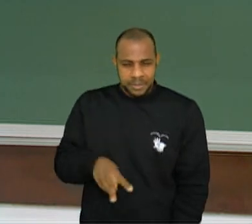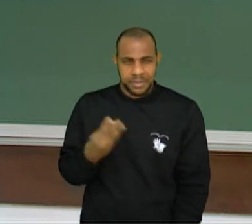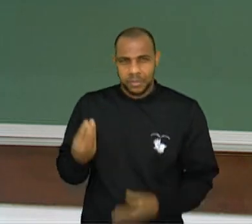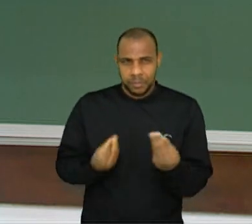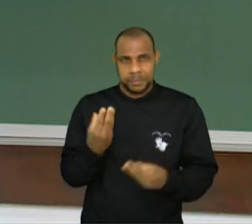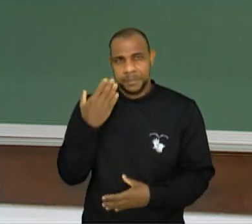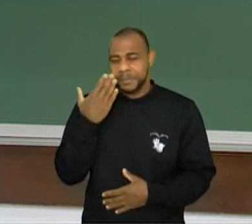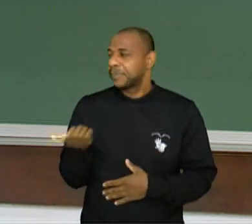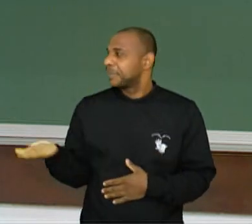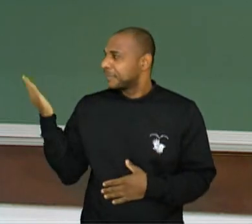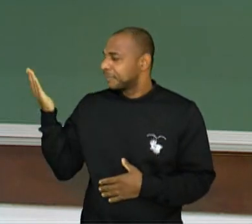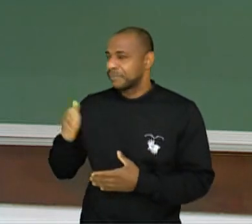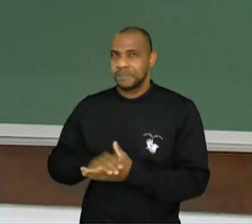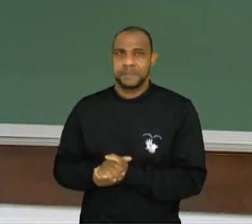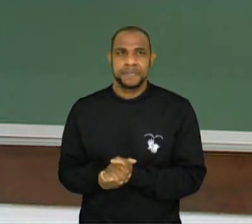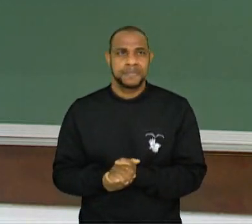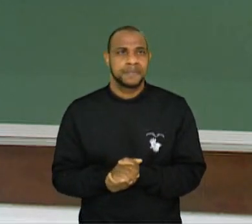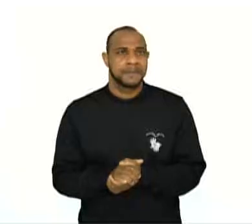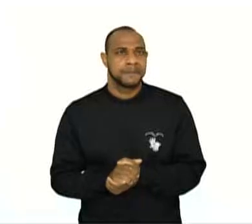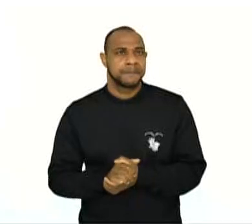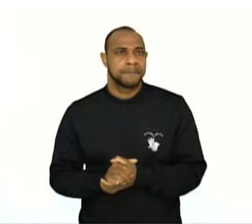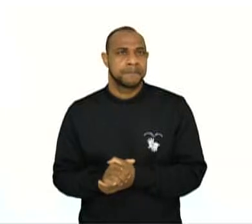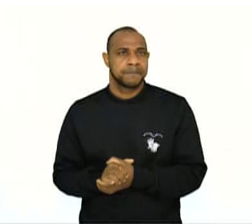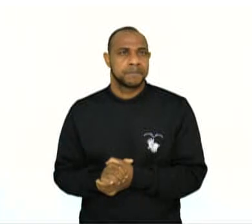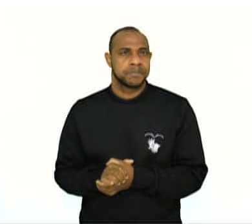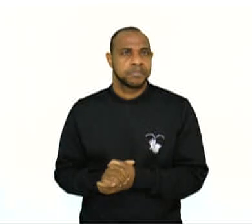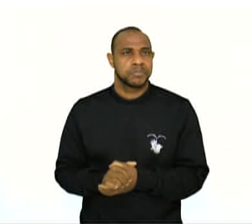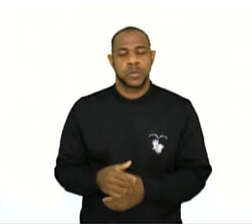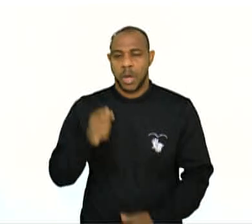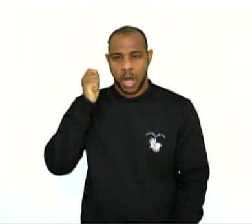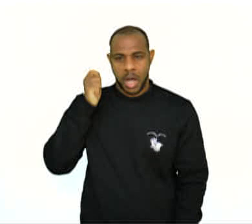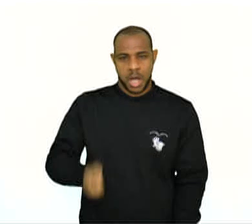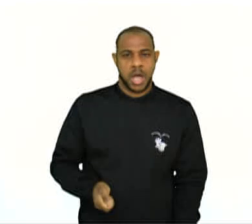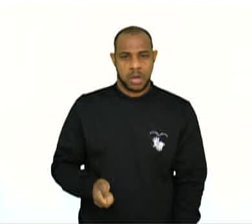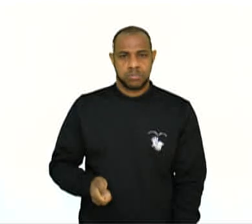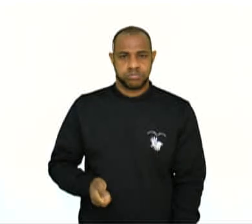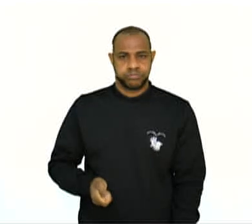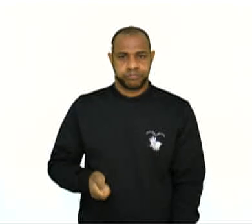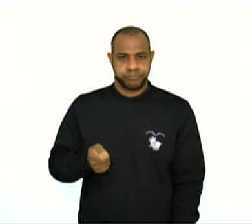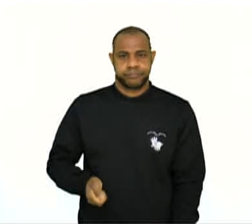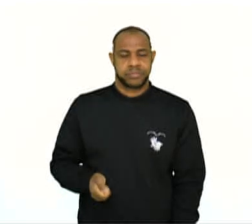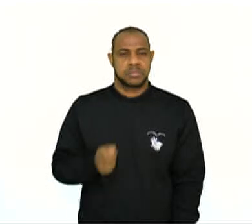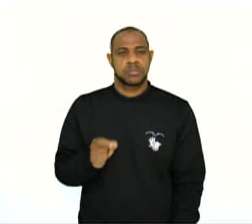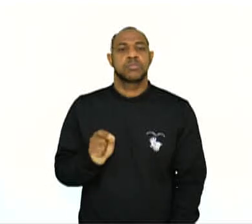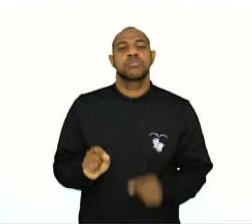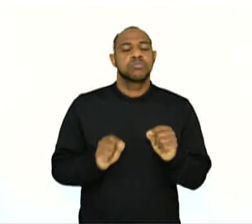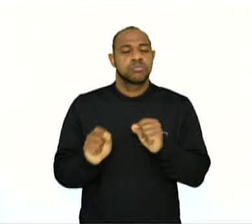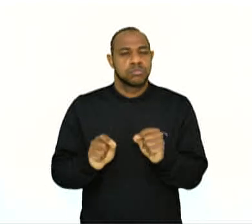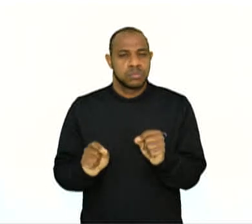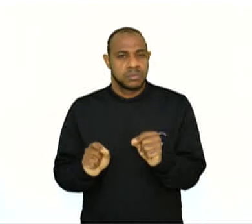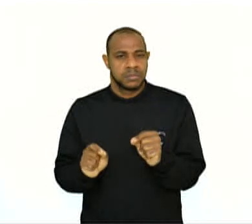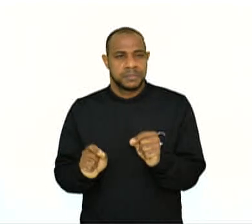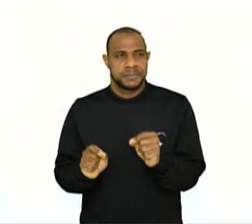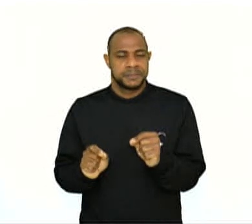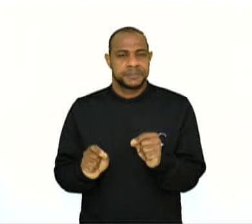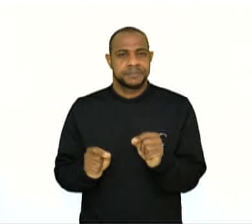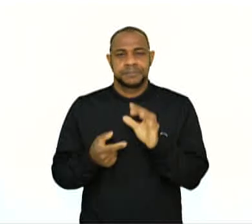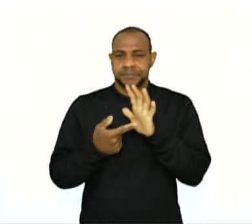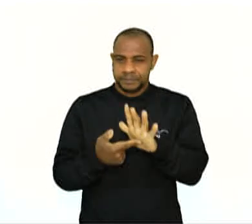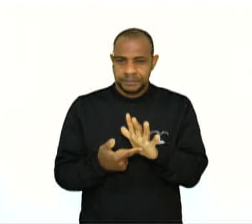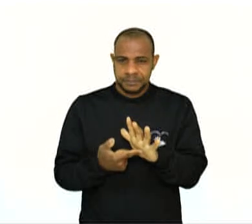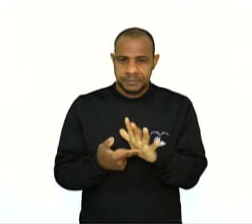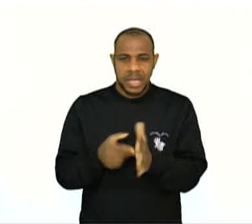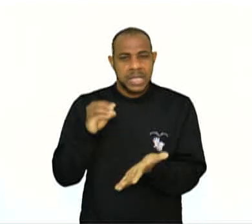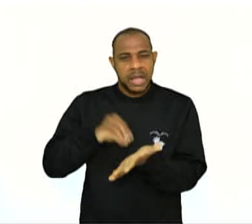Tranquilo? E, na sequência, o autoritarismo. O autoritarismo diz respeito justamente a